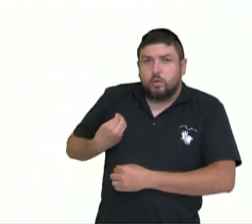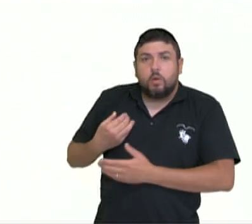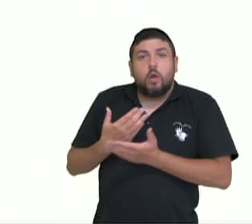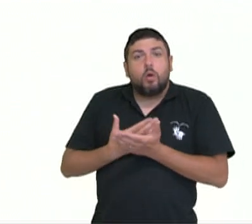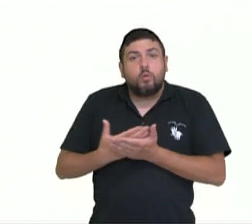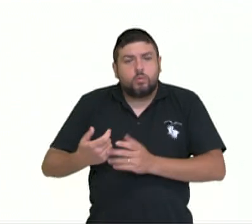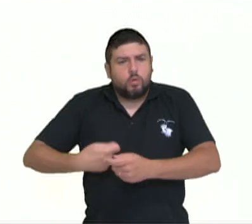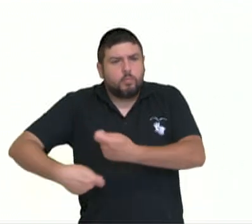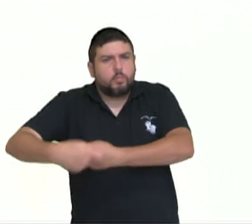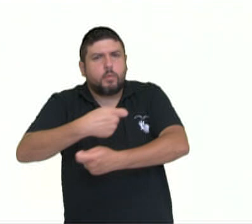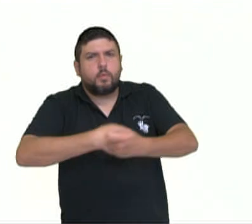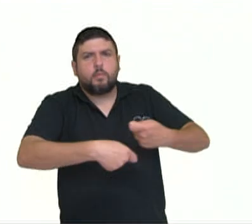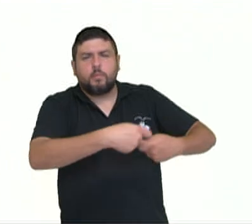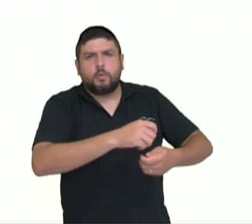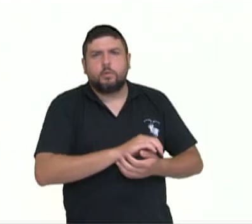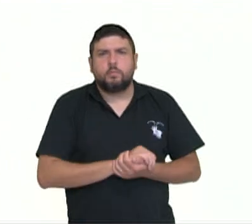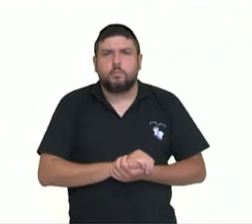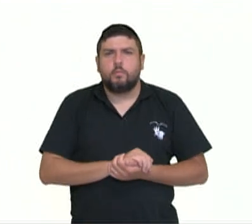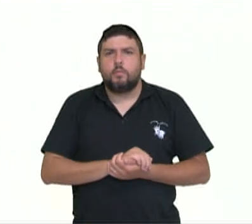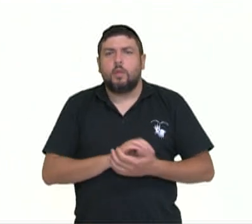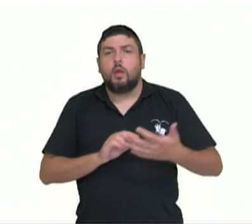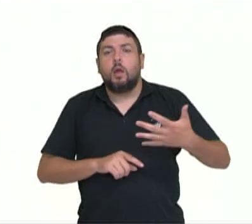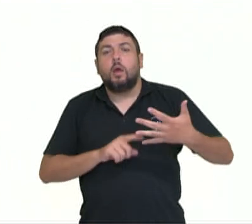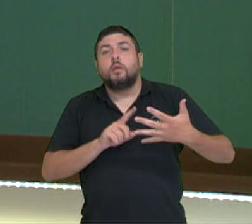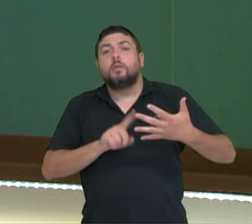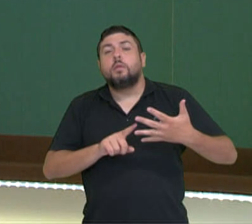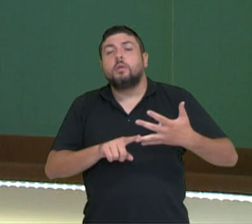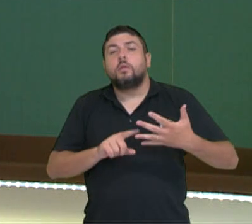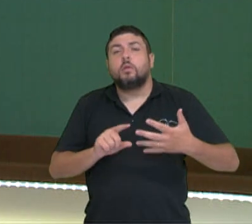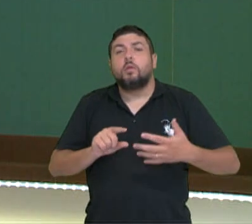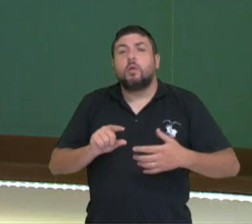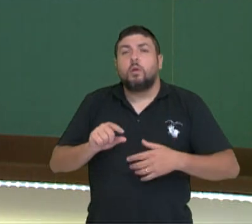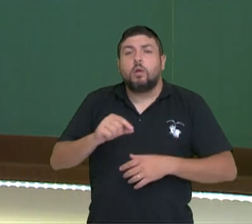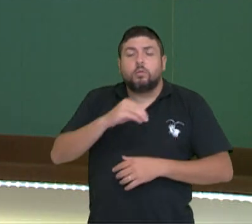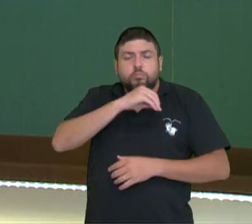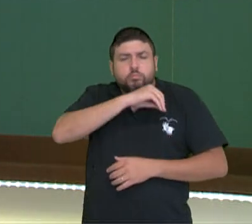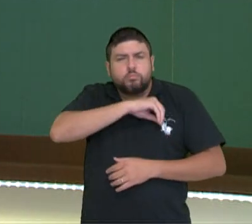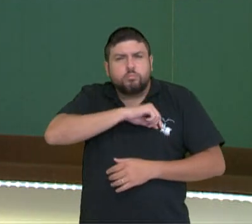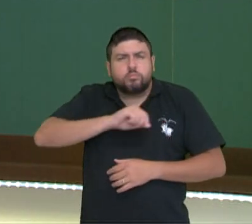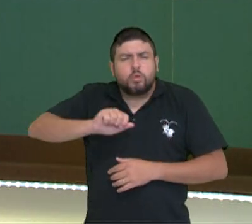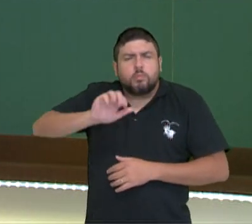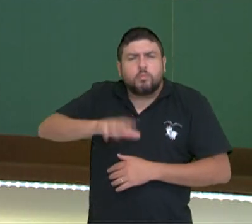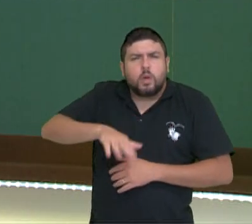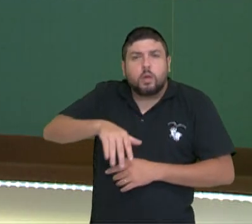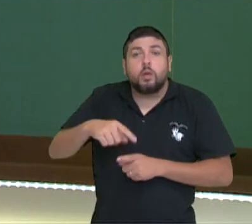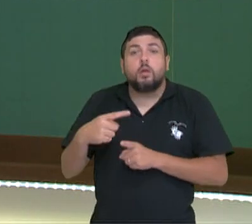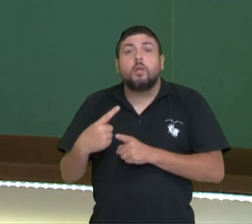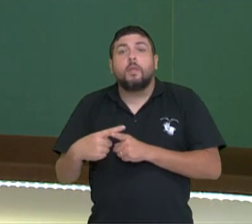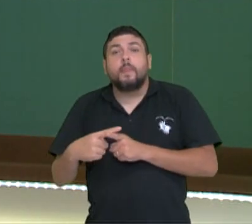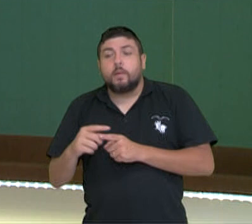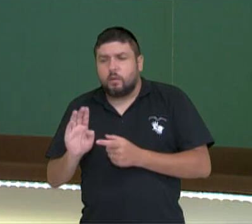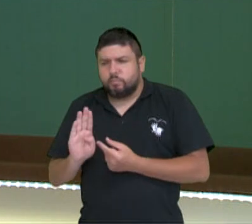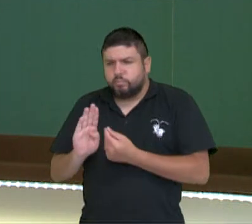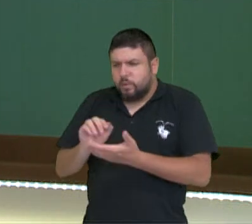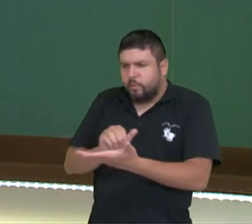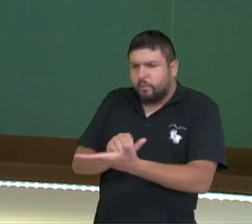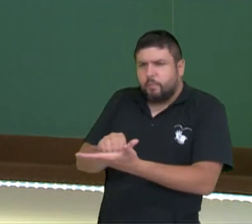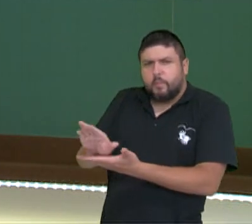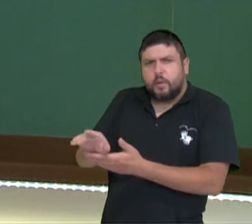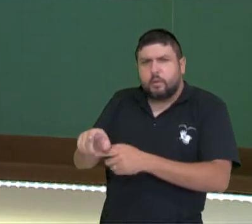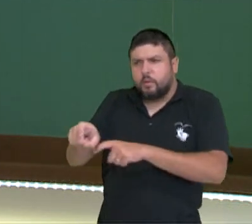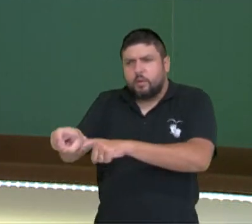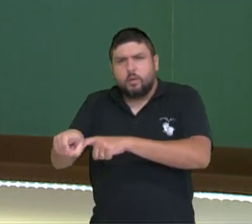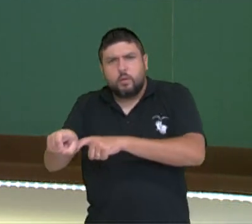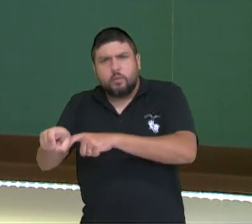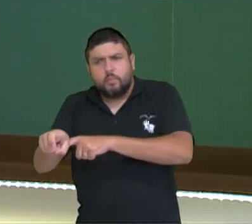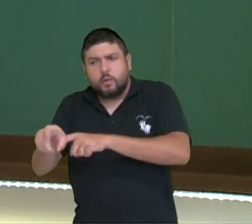comercial. A mão de obra barata, onde os camponeses expulsos de suas terras vão acabar aceitando trabalhos baratos,